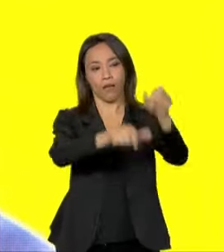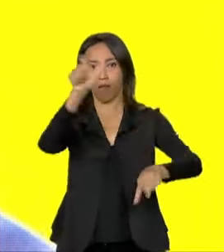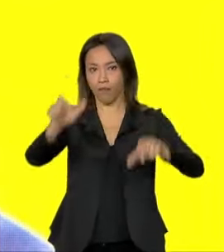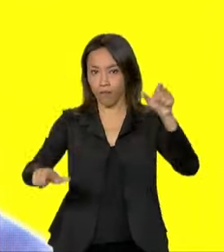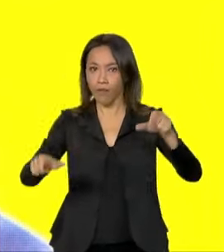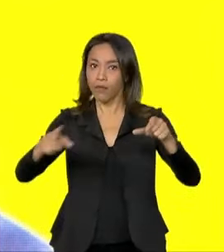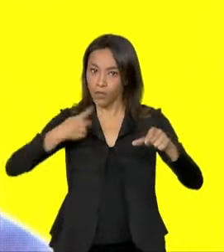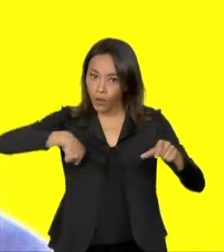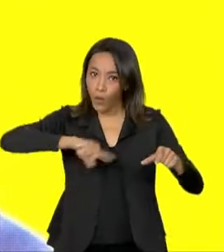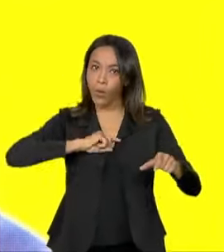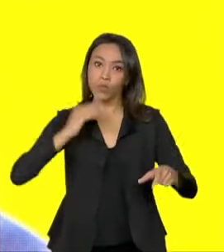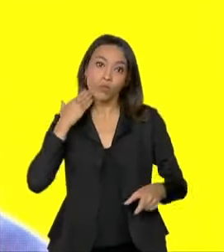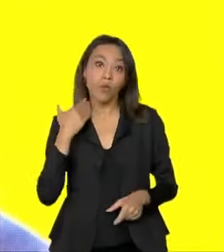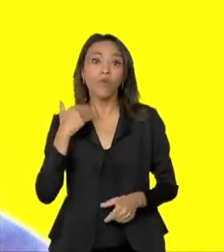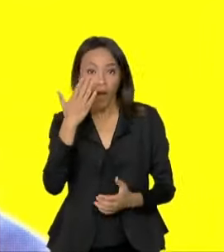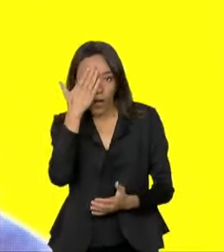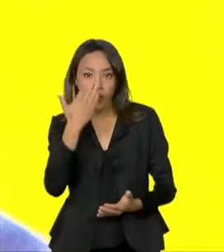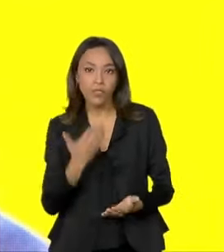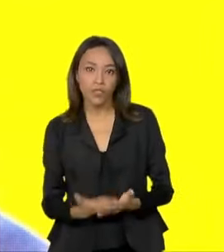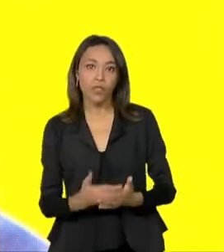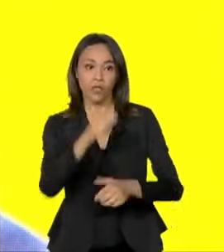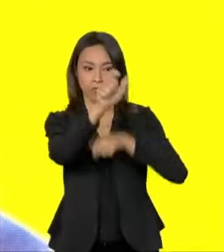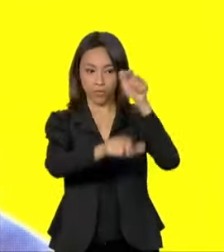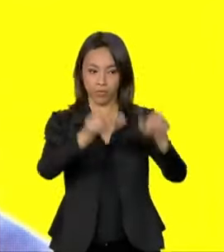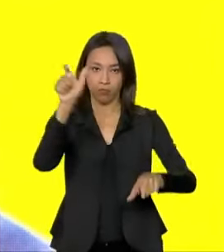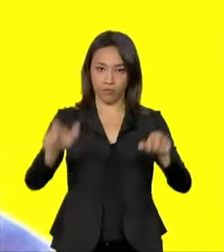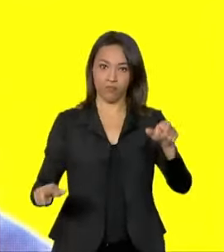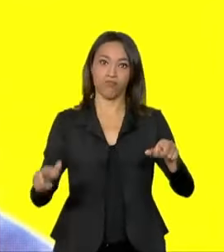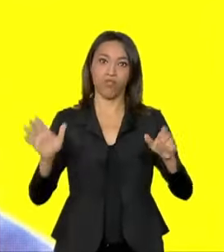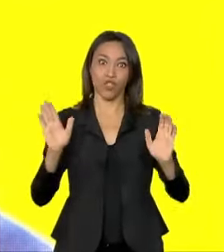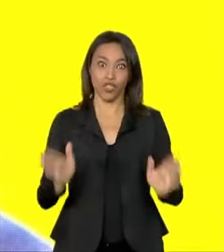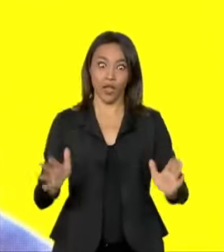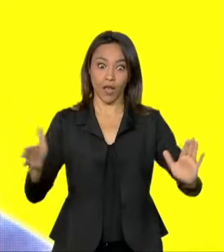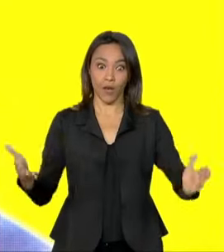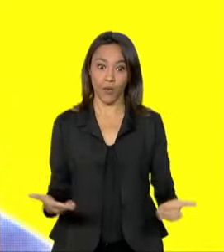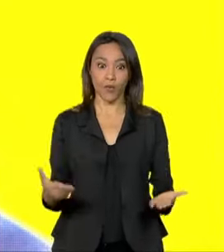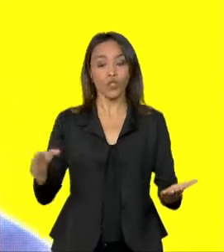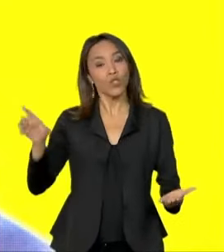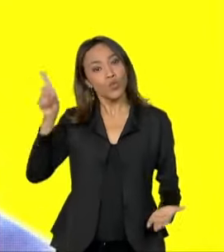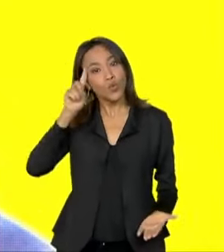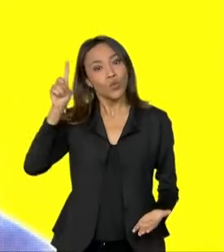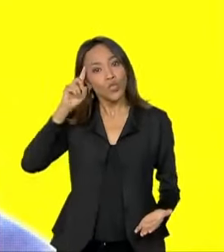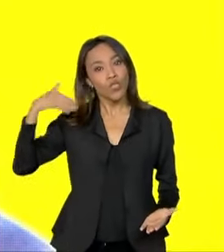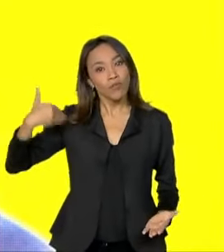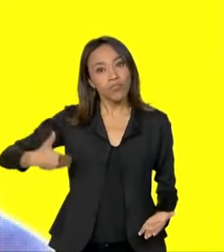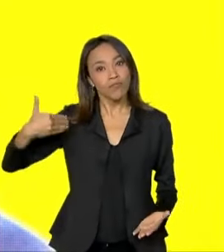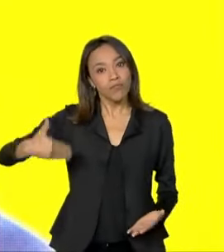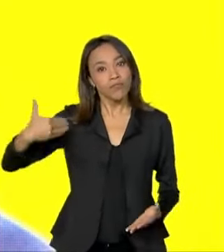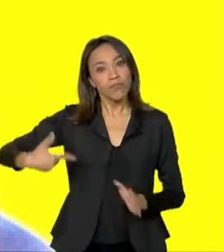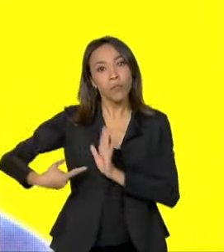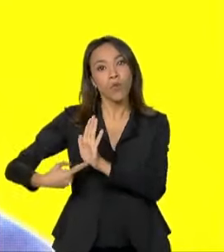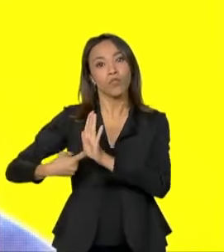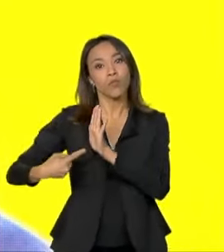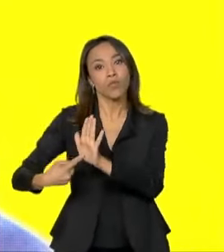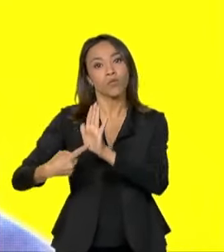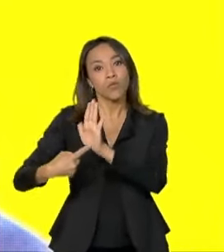E de lá para cá, olha só onde é que nós já estamos, consolidando cada dia mais essa crença e esse